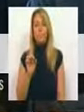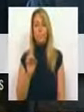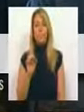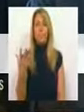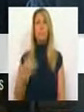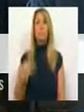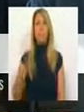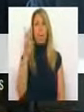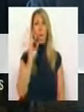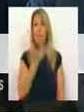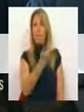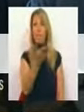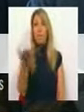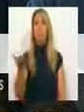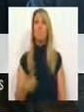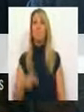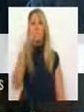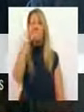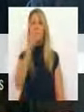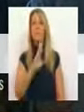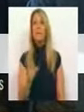é importante de facto ouvir-vos e saber